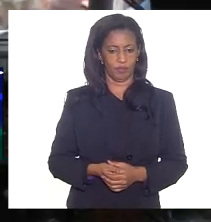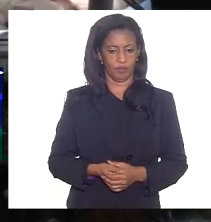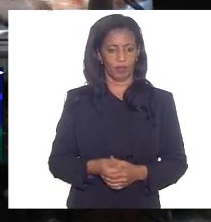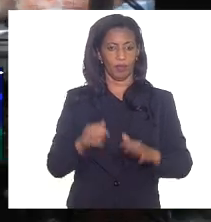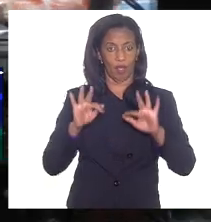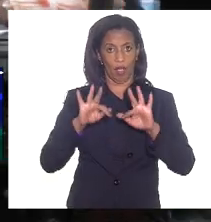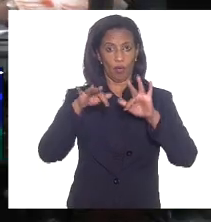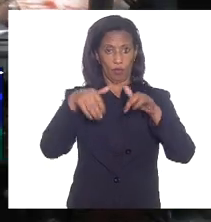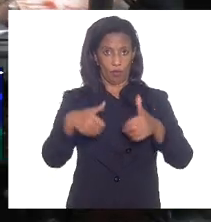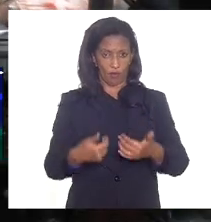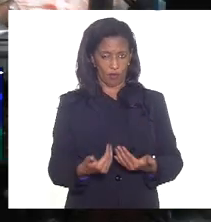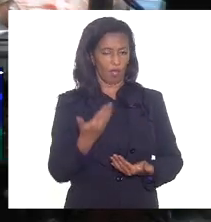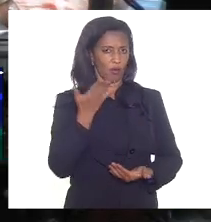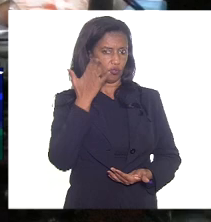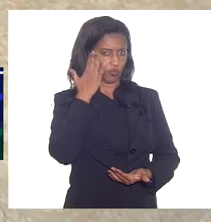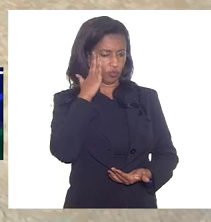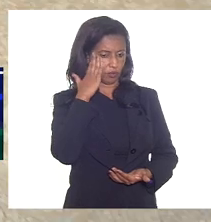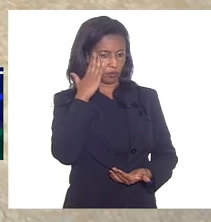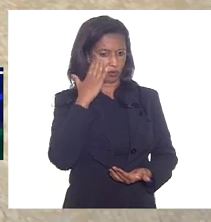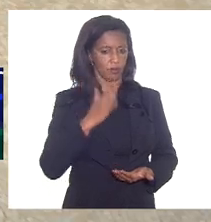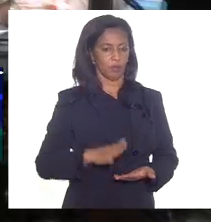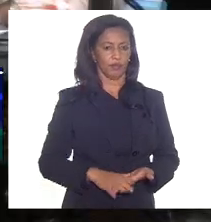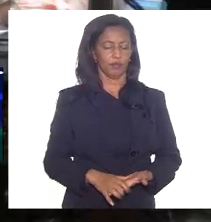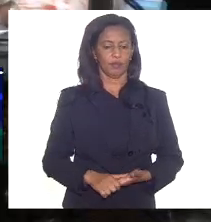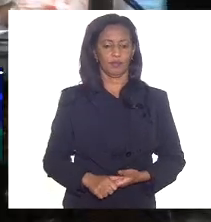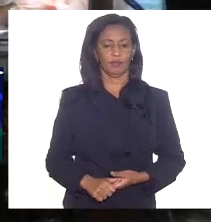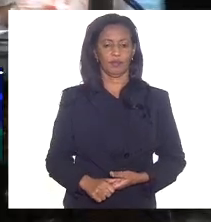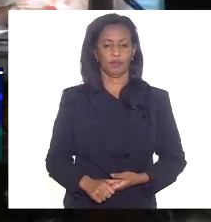Ao final, já entendi. Para tirar essa emenda. Ok.